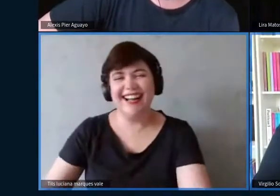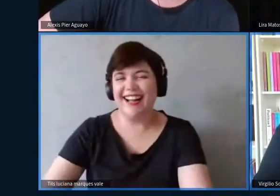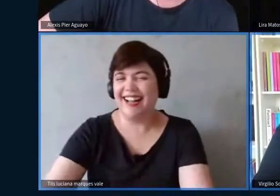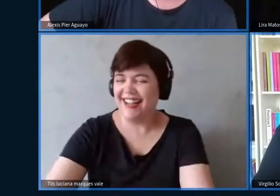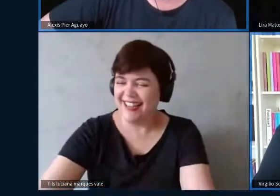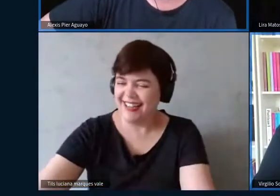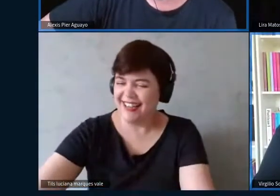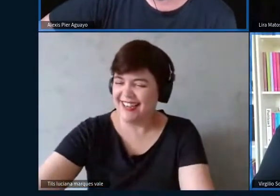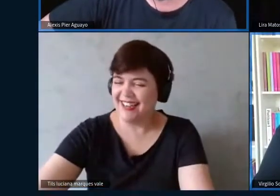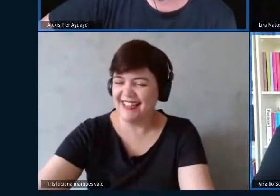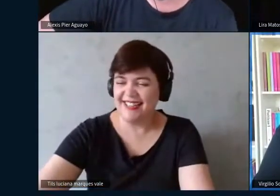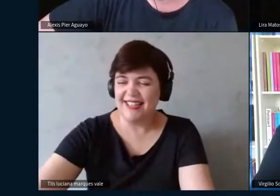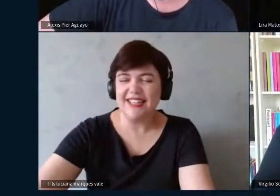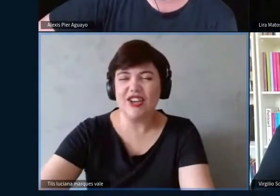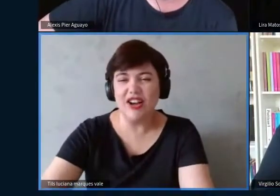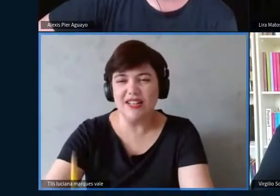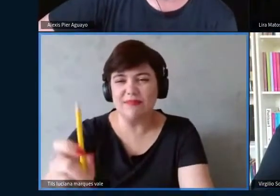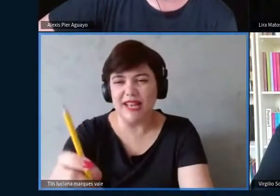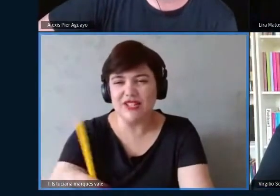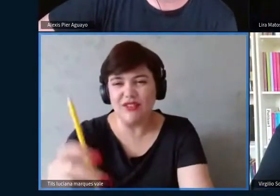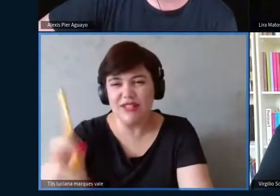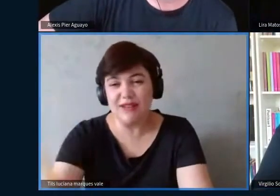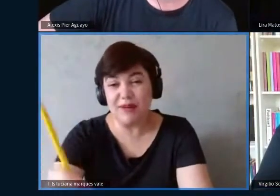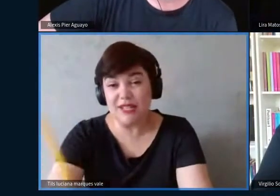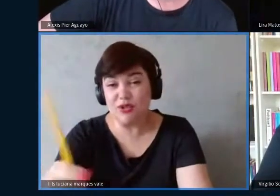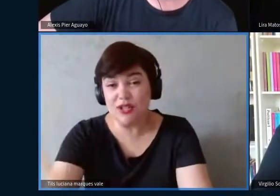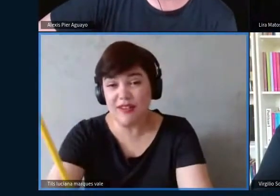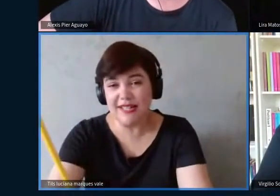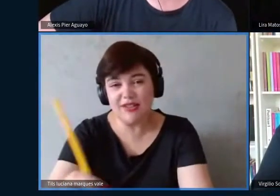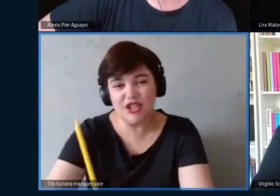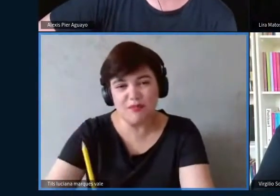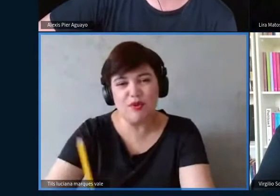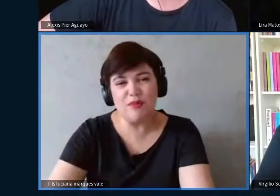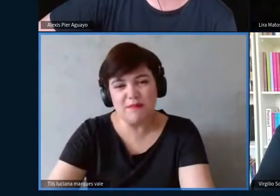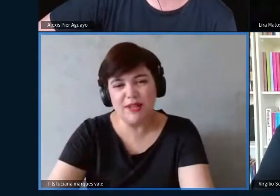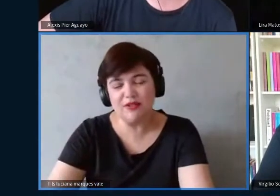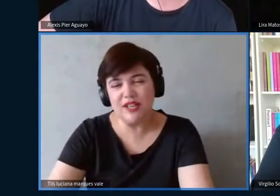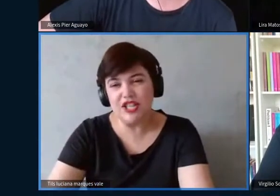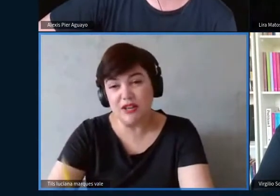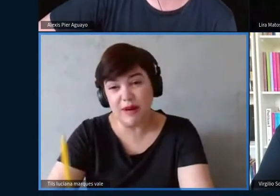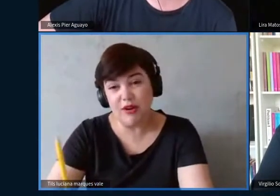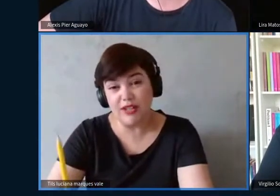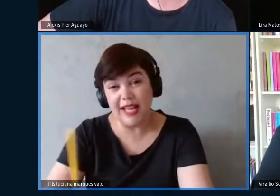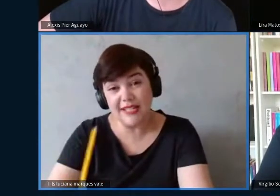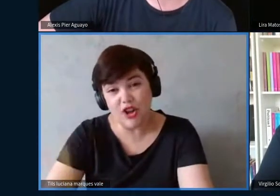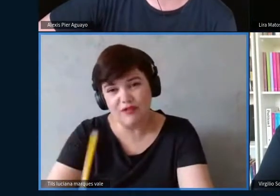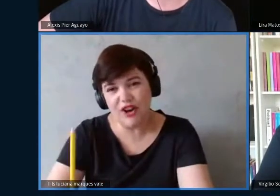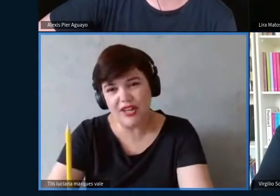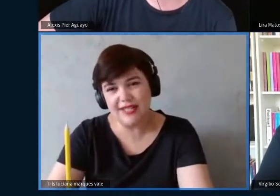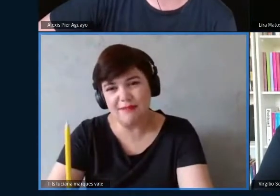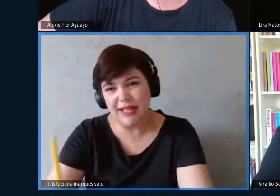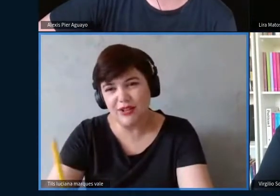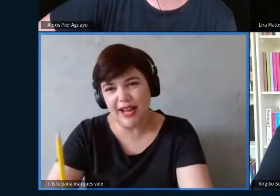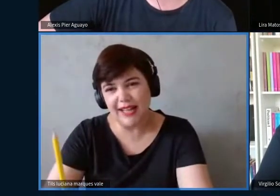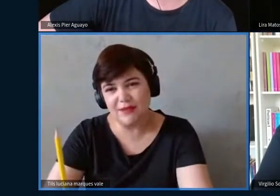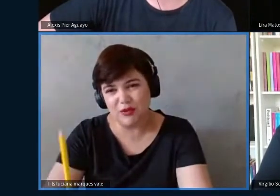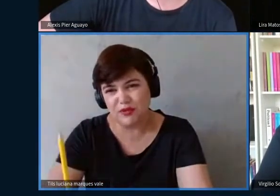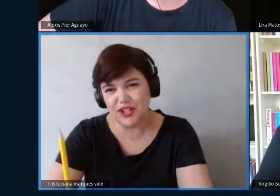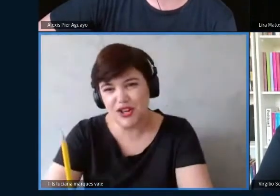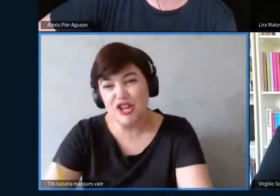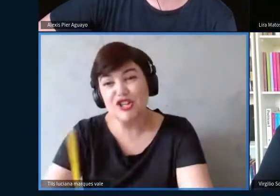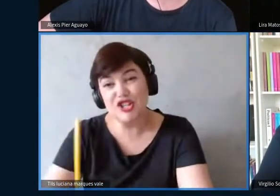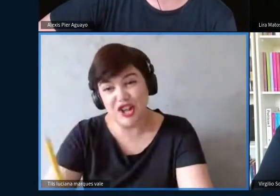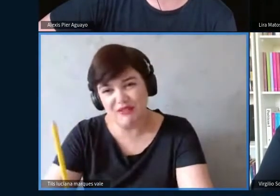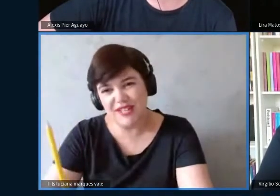Eita ferro. E olha, Pierre, só você para nos fazer, eu digo por mim pelo Virgínio, para acordar às 9 horas da madrugada,